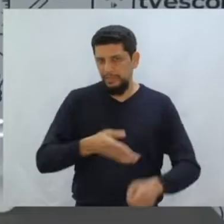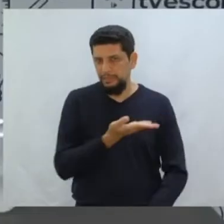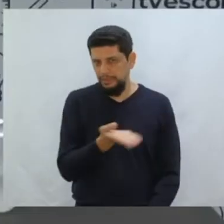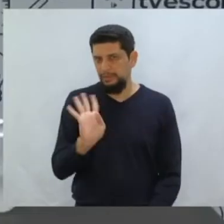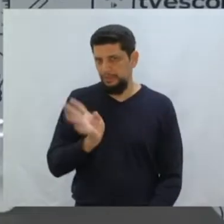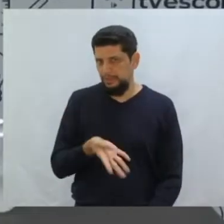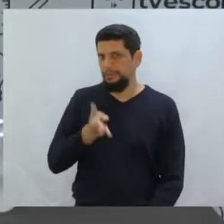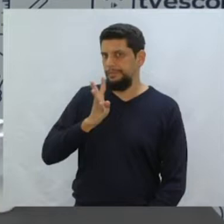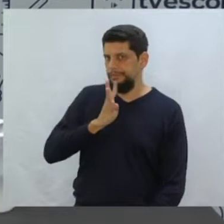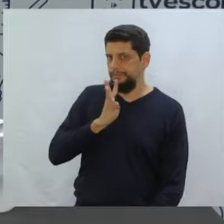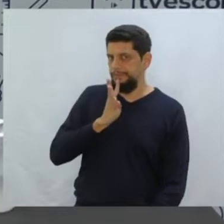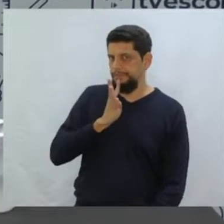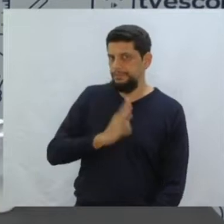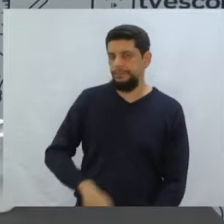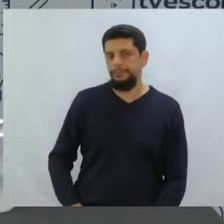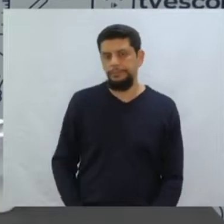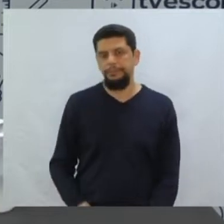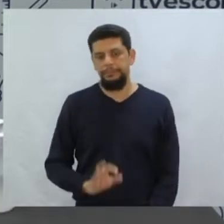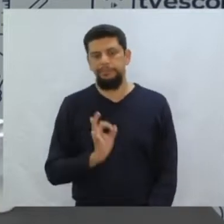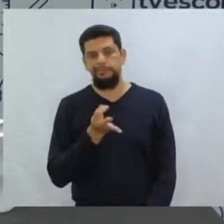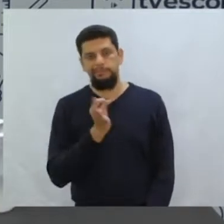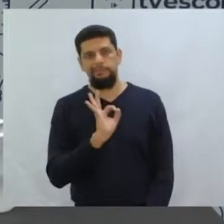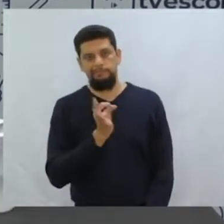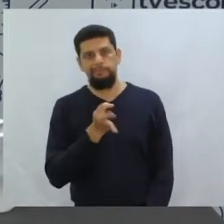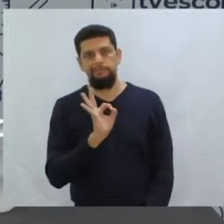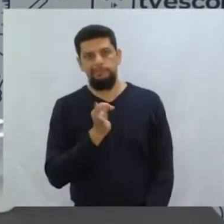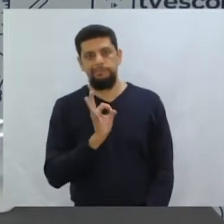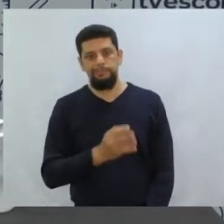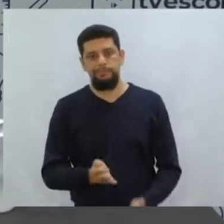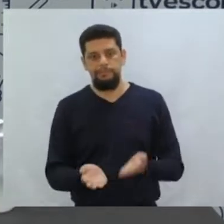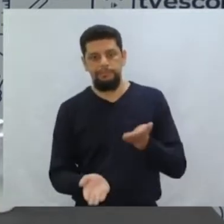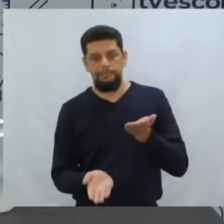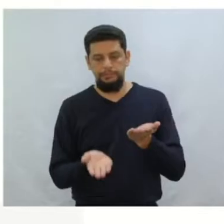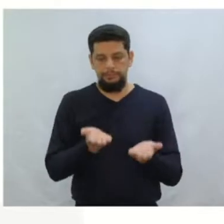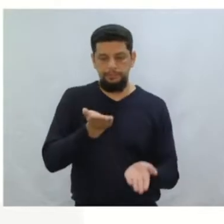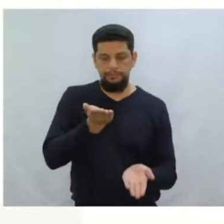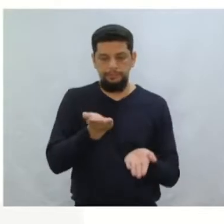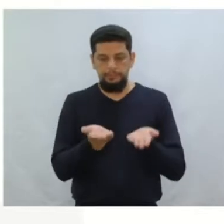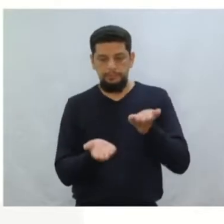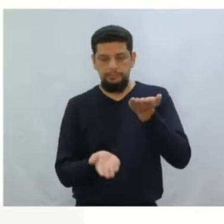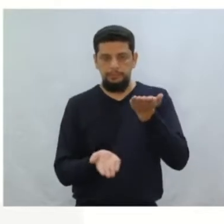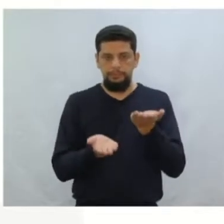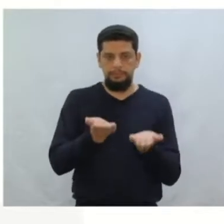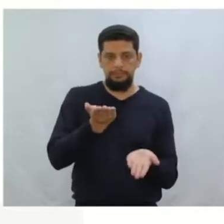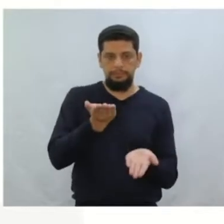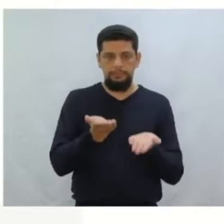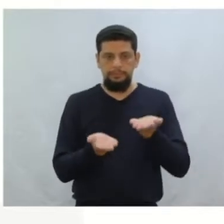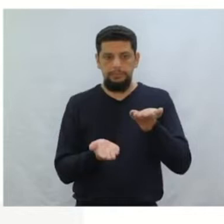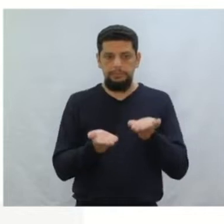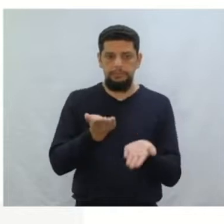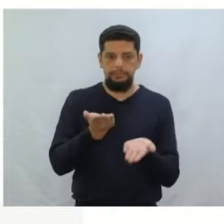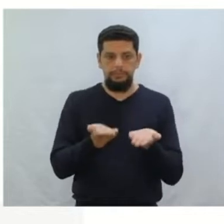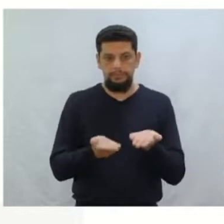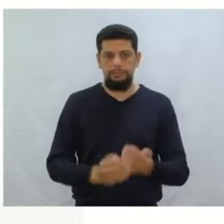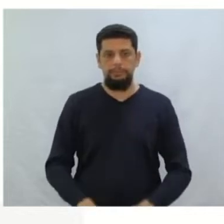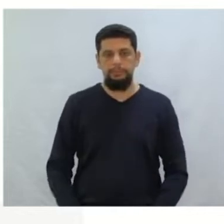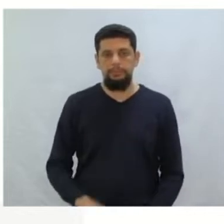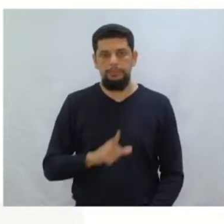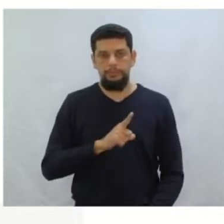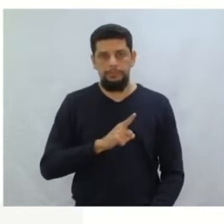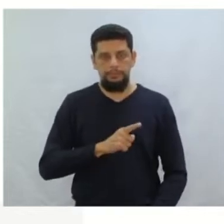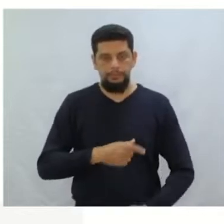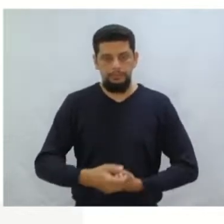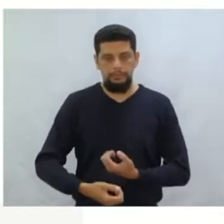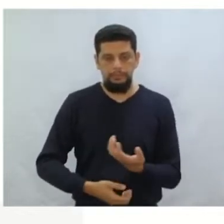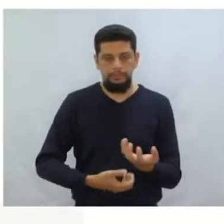que sim. Então, nós temos aqui, ó. Isso mesmo. Balanças. Temos a balança de prato ali, que é